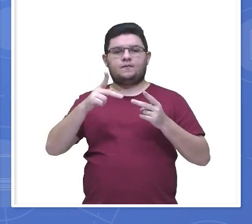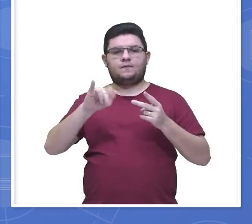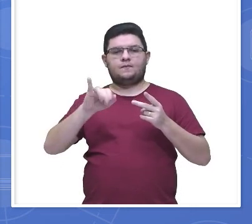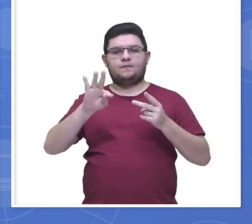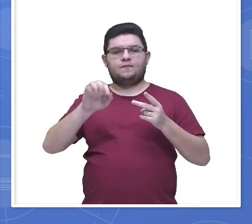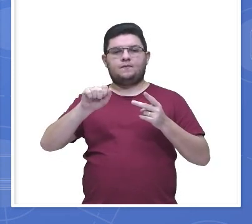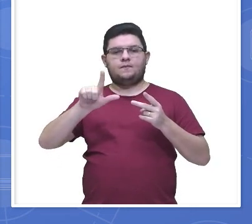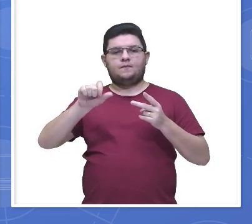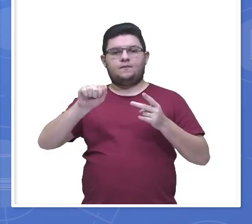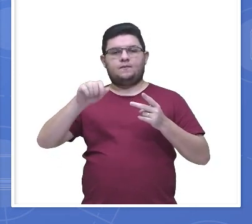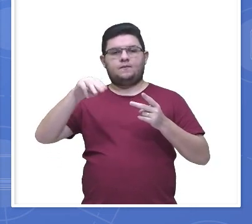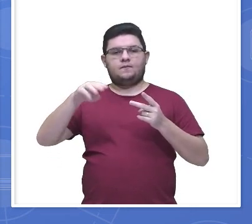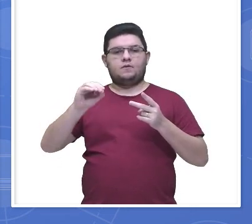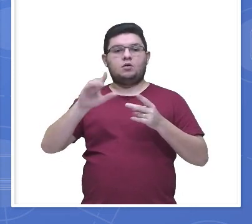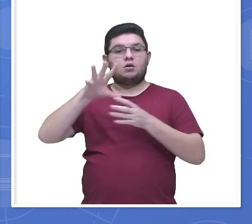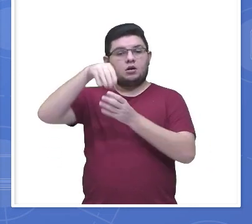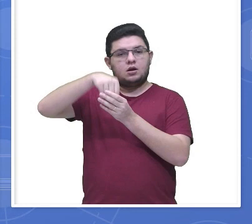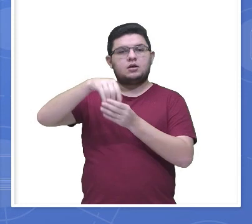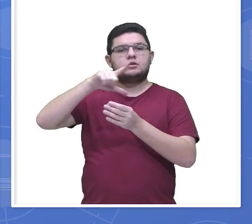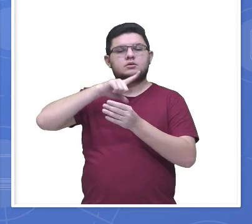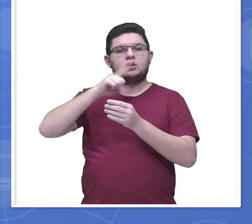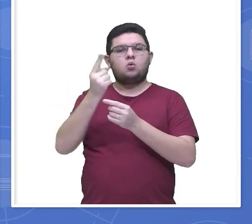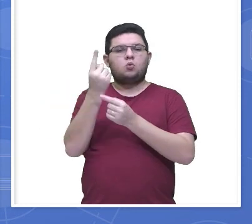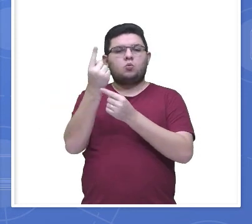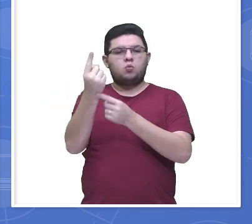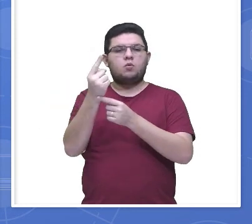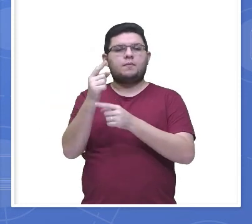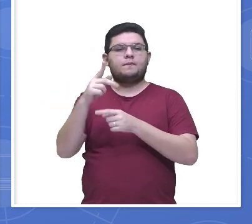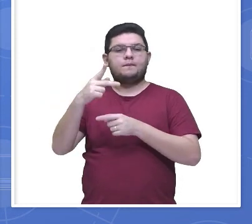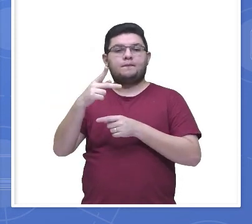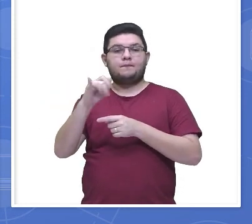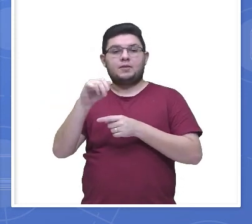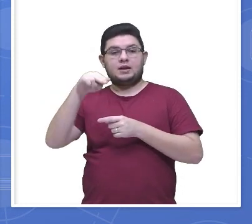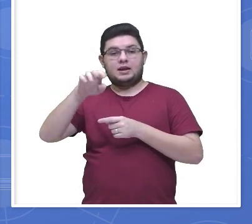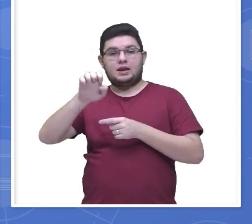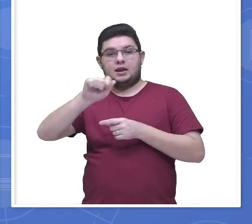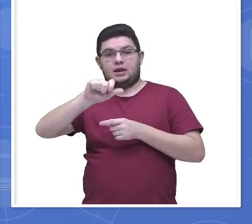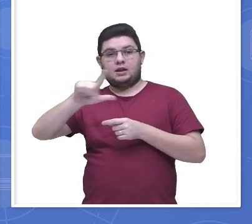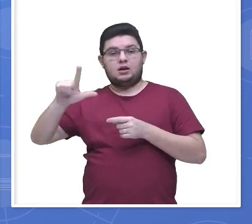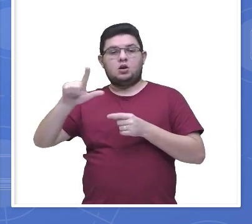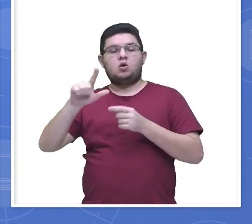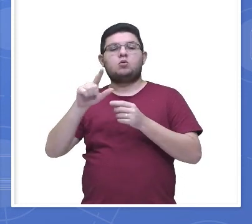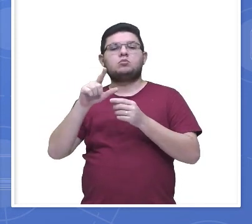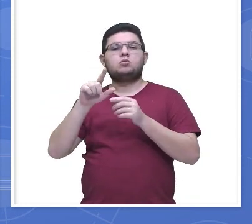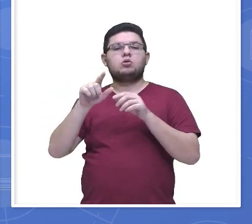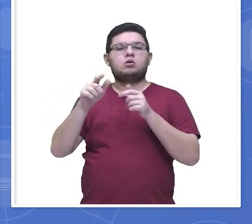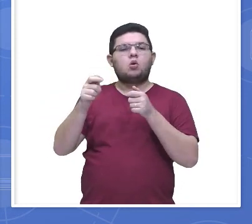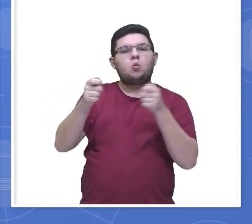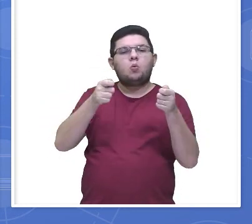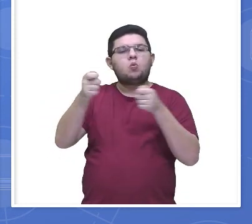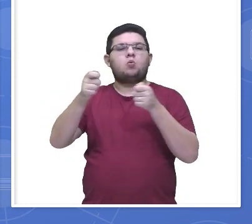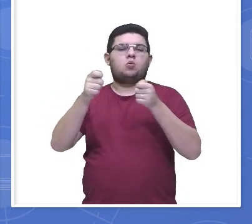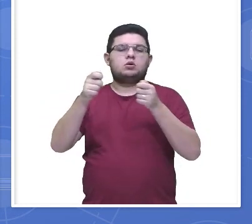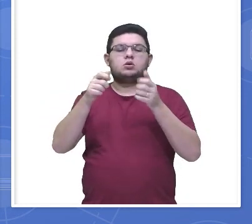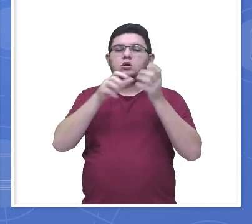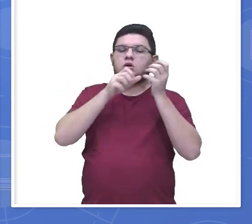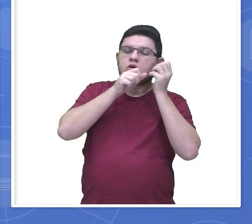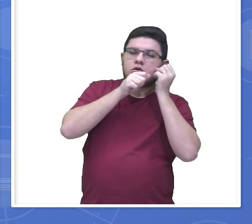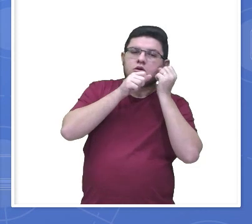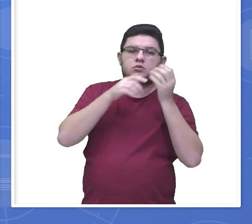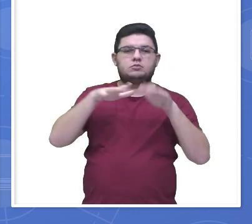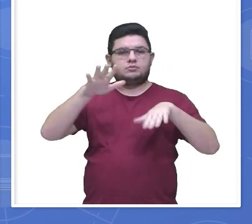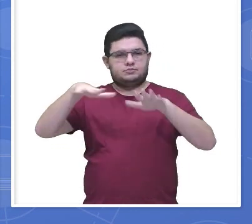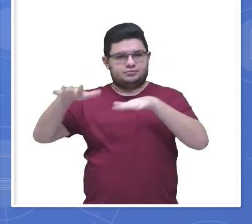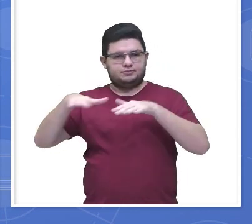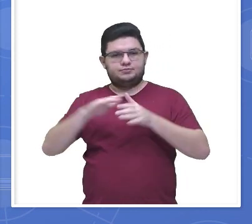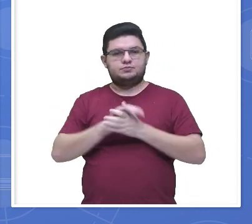a glândula pineal, que atua regulando os padrões de sono. Então a gente está vendo aí na imagem o